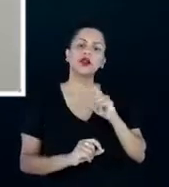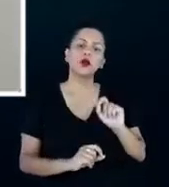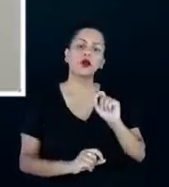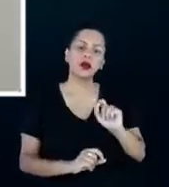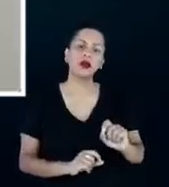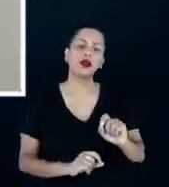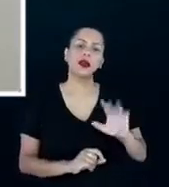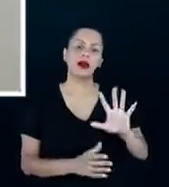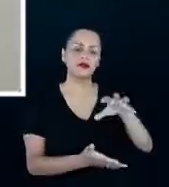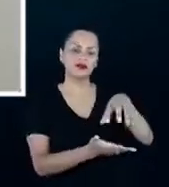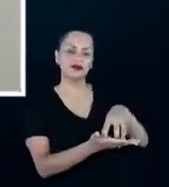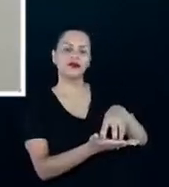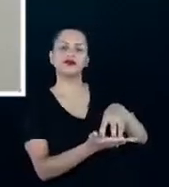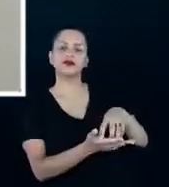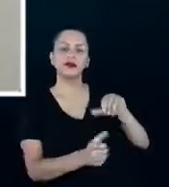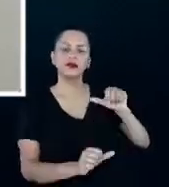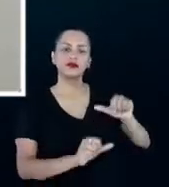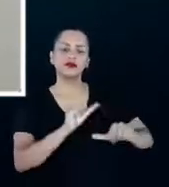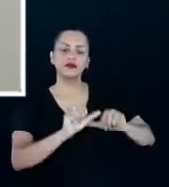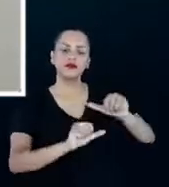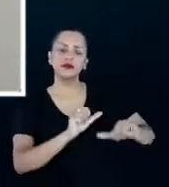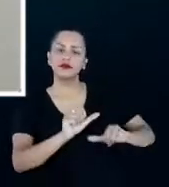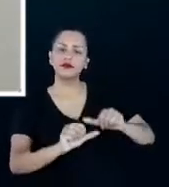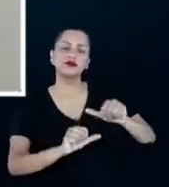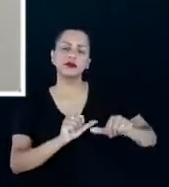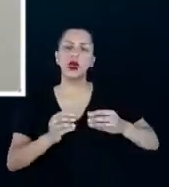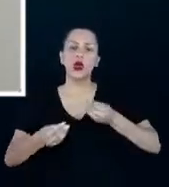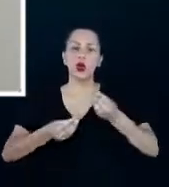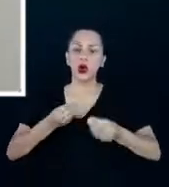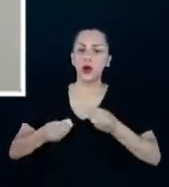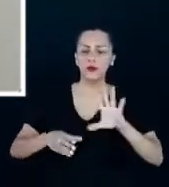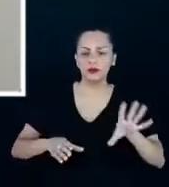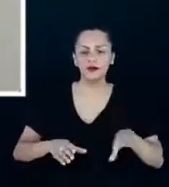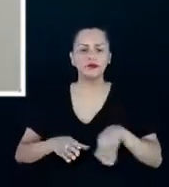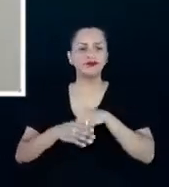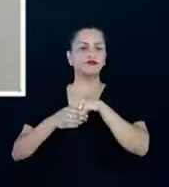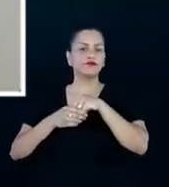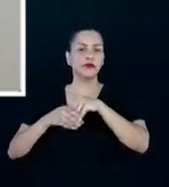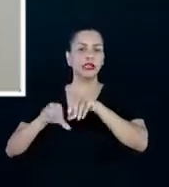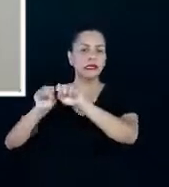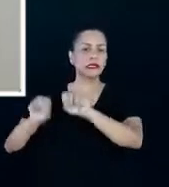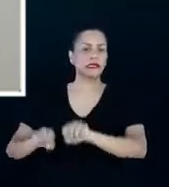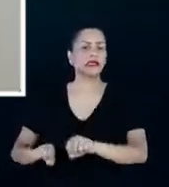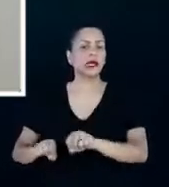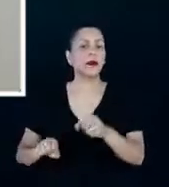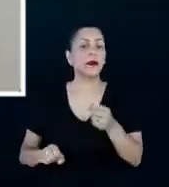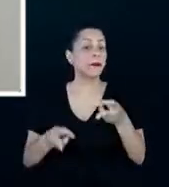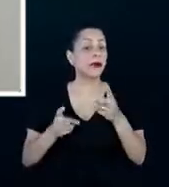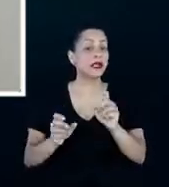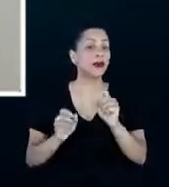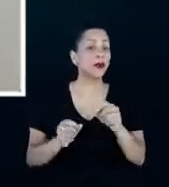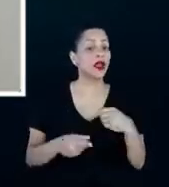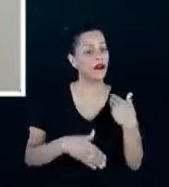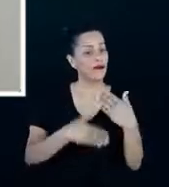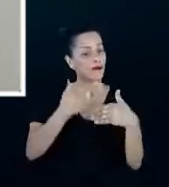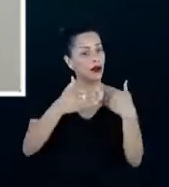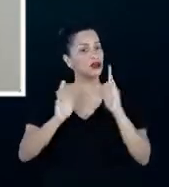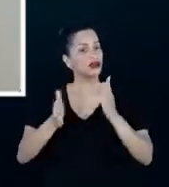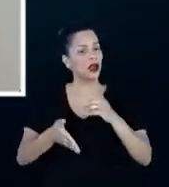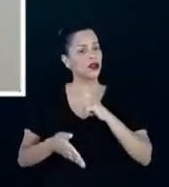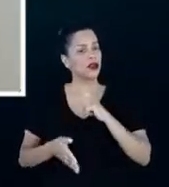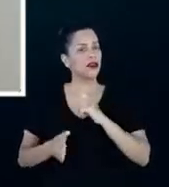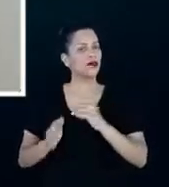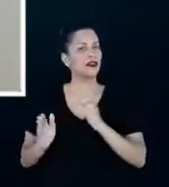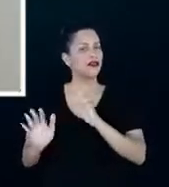matriz, para toda essa riqueza que a gente pode incorporar no sistema, a gente tem que ver um grande avanço que foi bem no finalzinho de